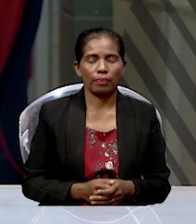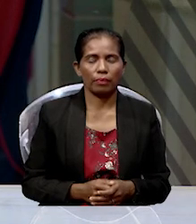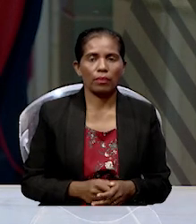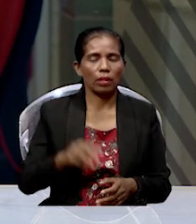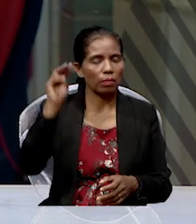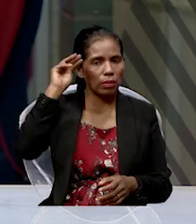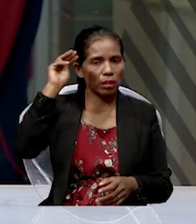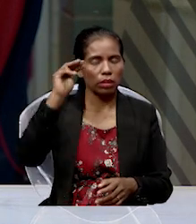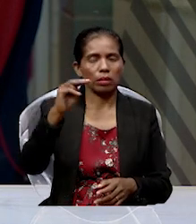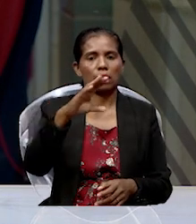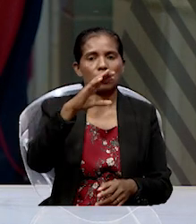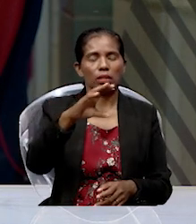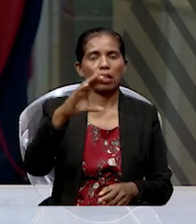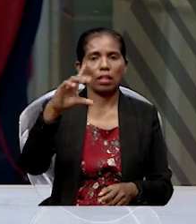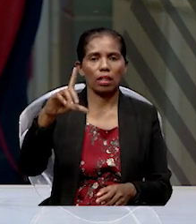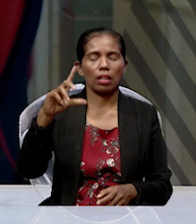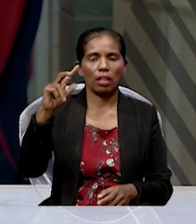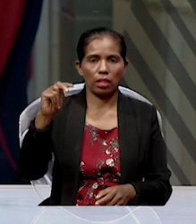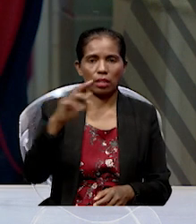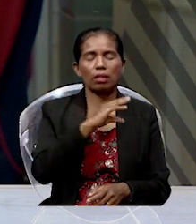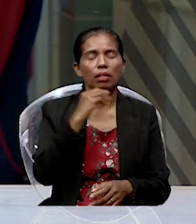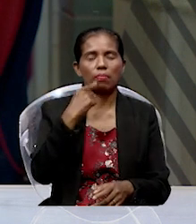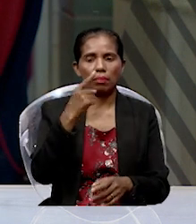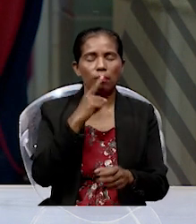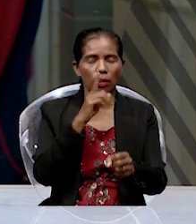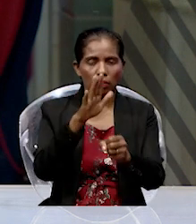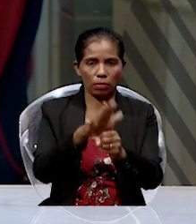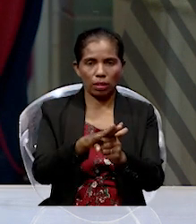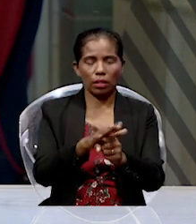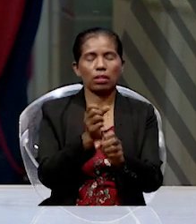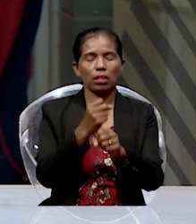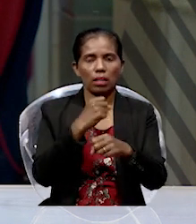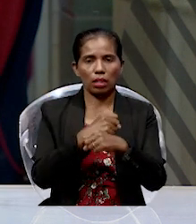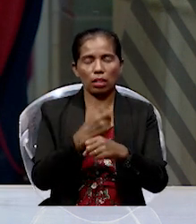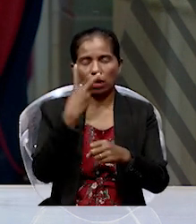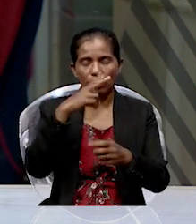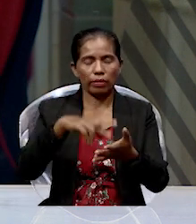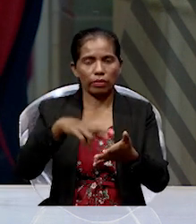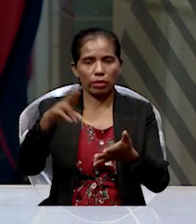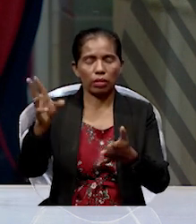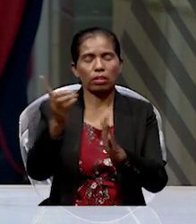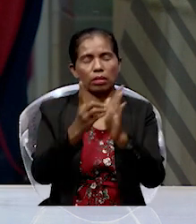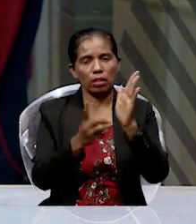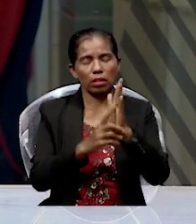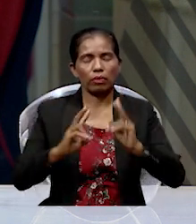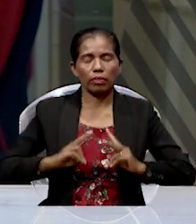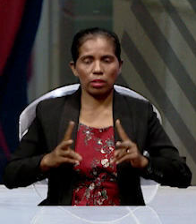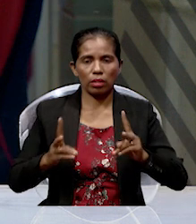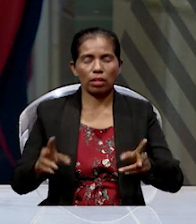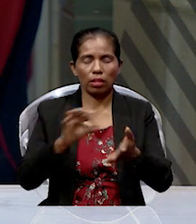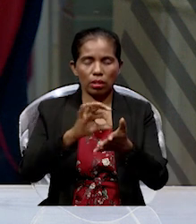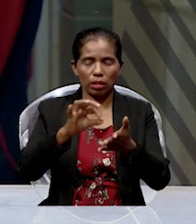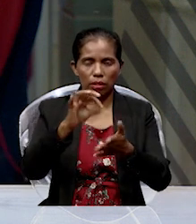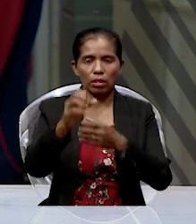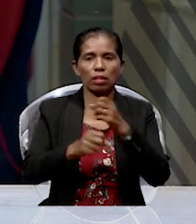Ministro Assunto Combatente Libertação Nacional promete tinangne se hal verificação rotu badados veteranos nebe resista e